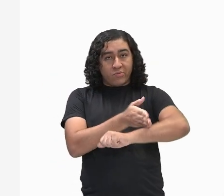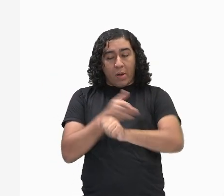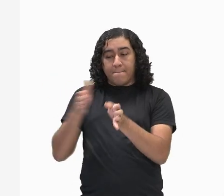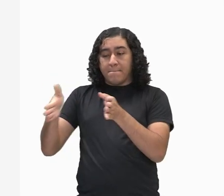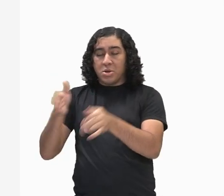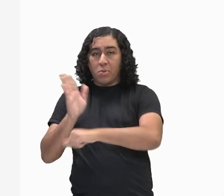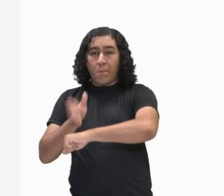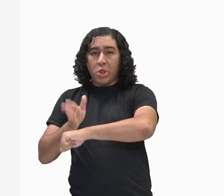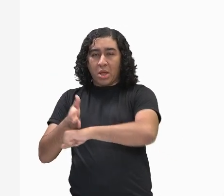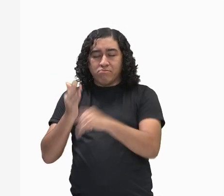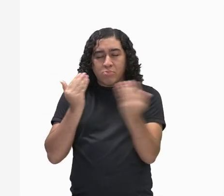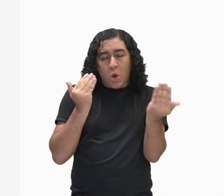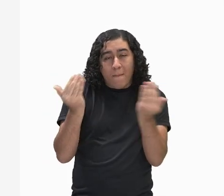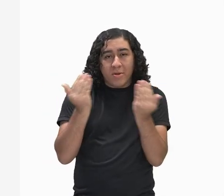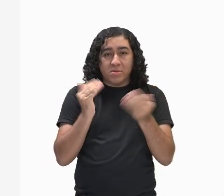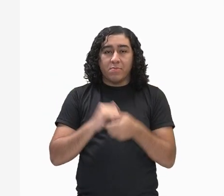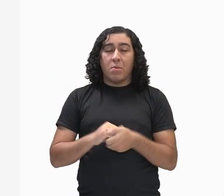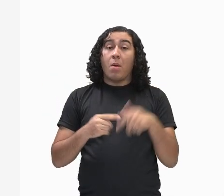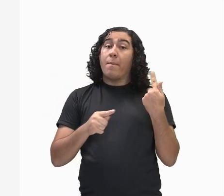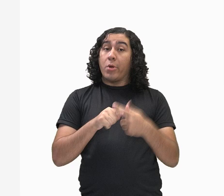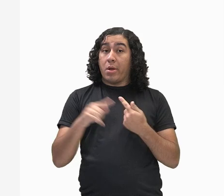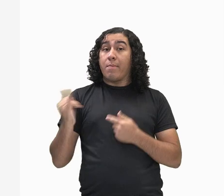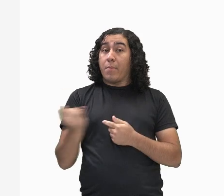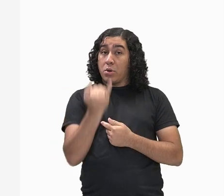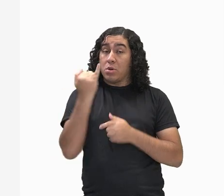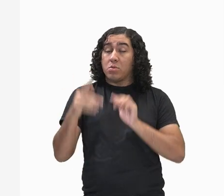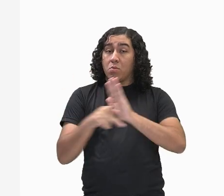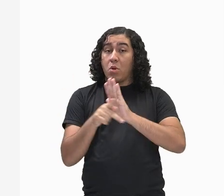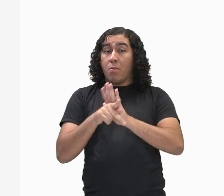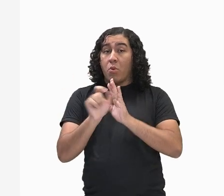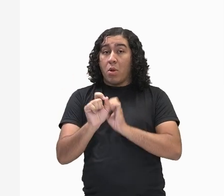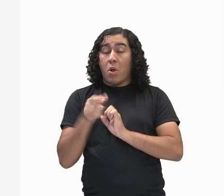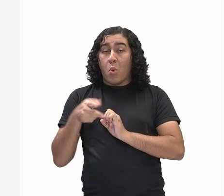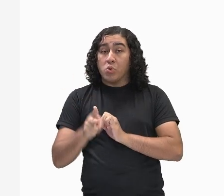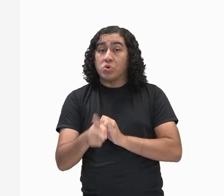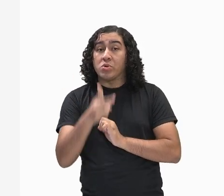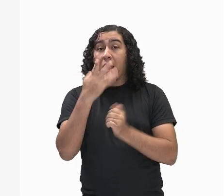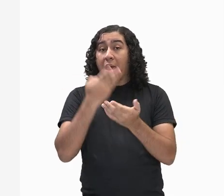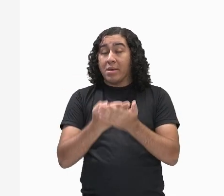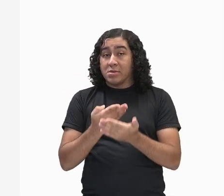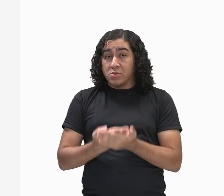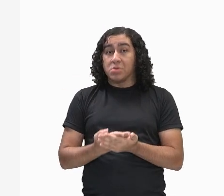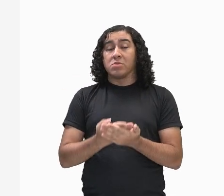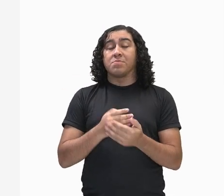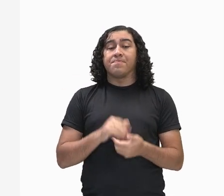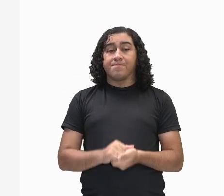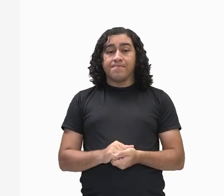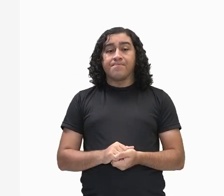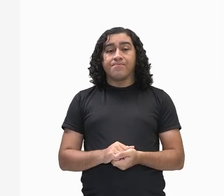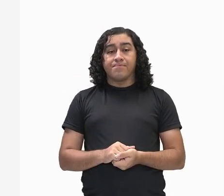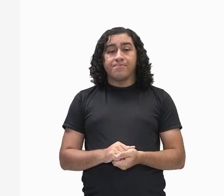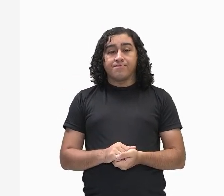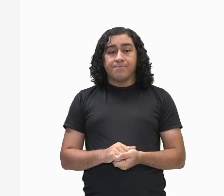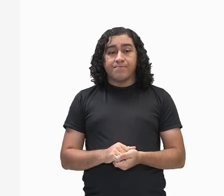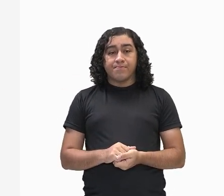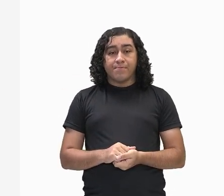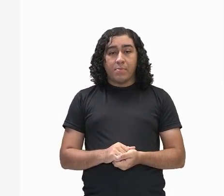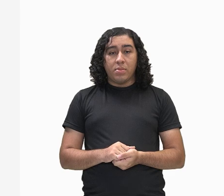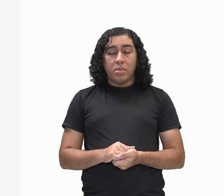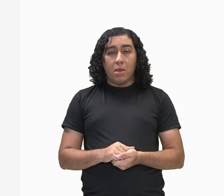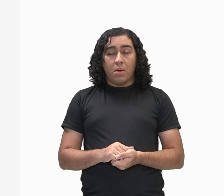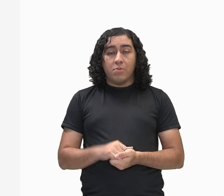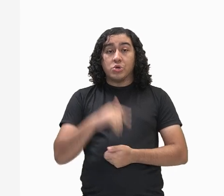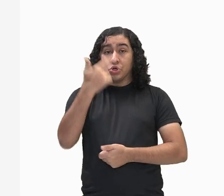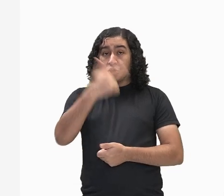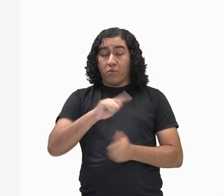período moderno, porque isso é muito importante para a continuidade dessa nossa revisão. Então, olha só. Focando novamente